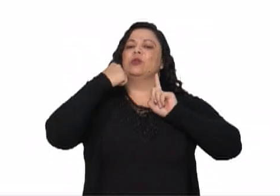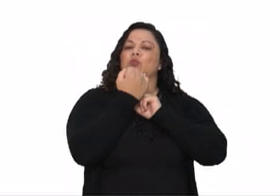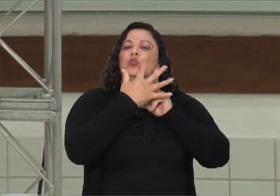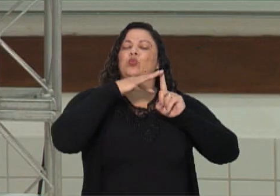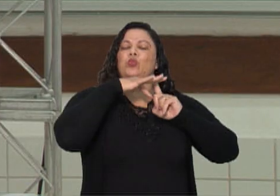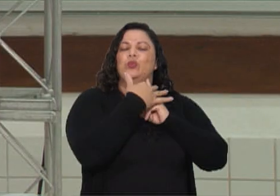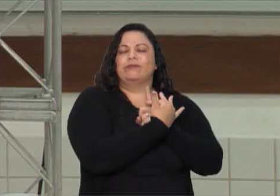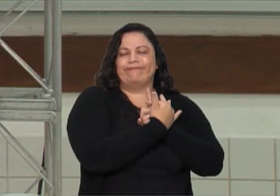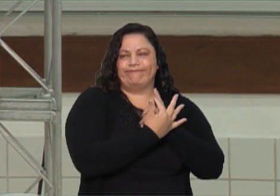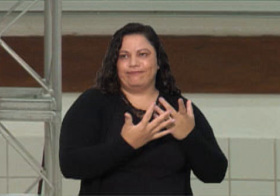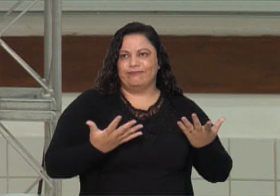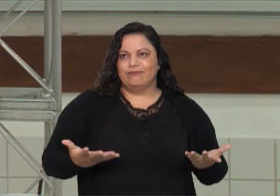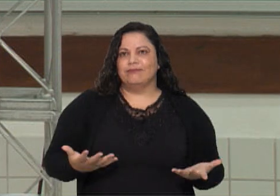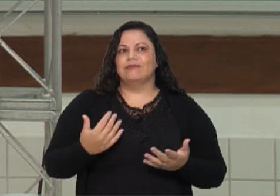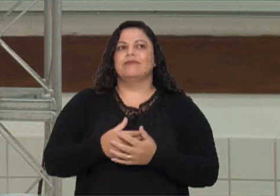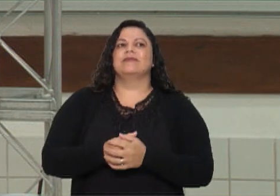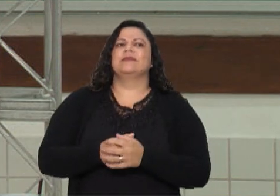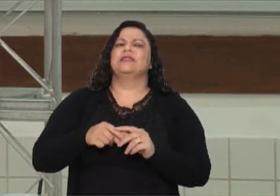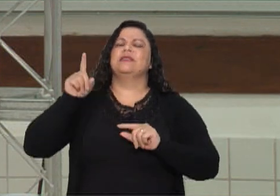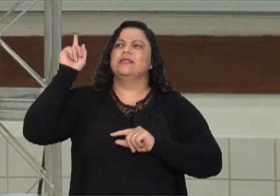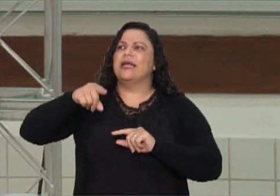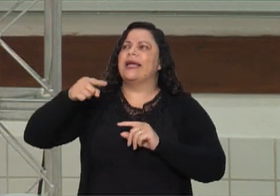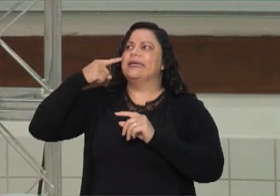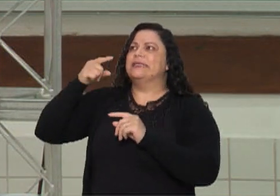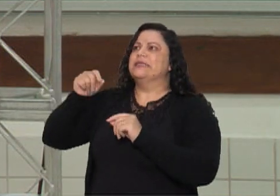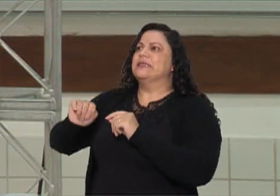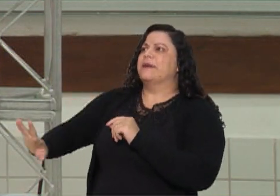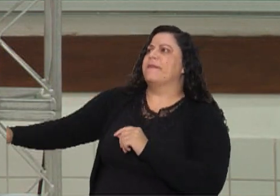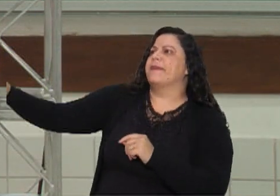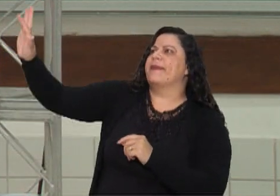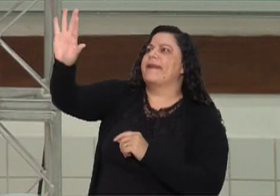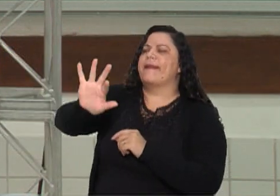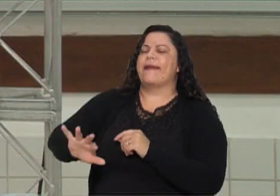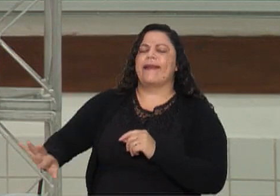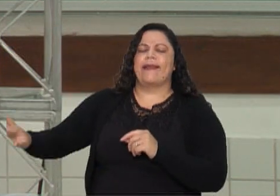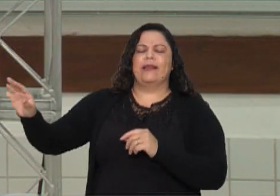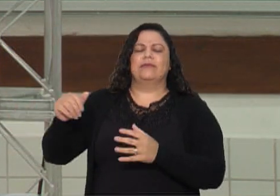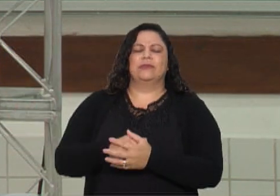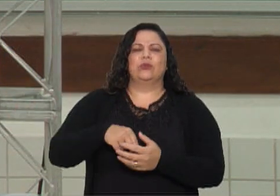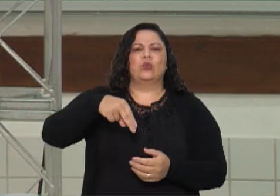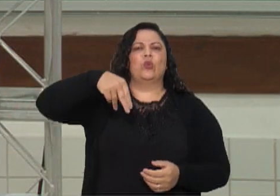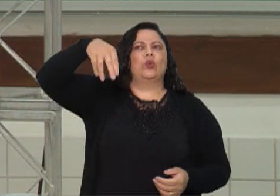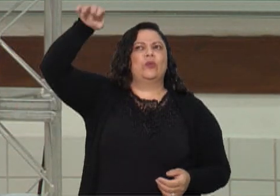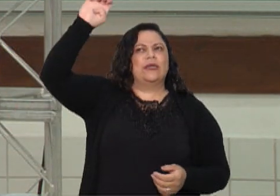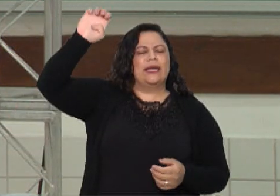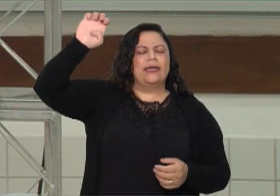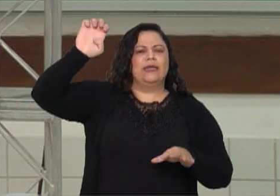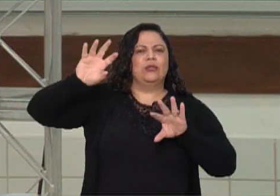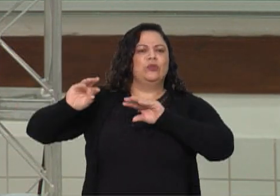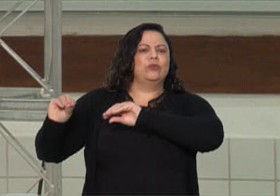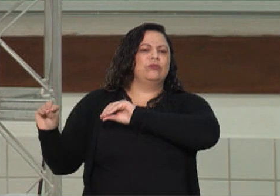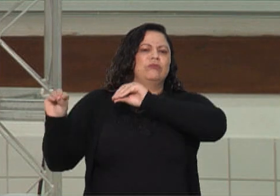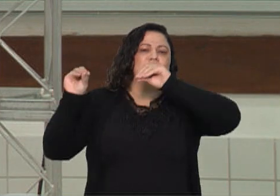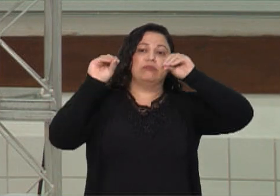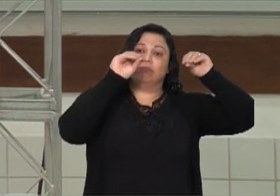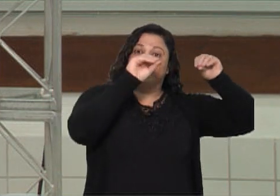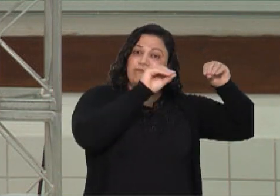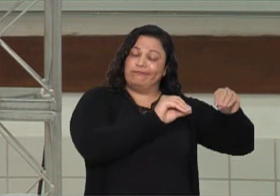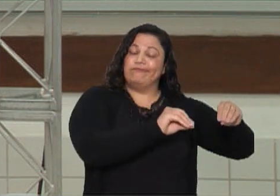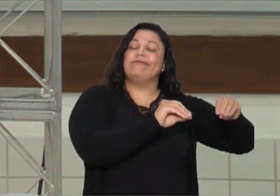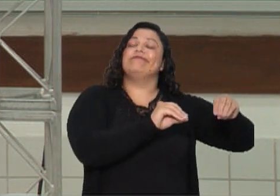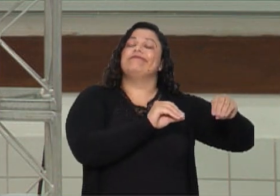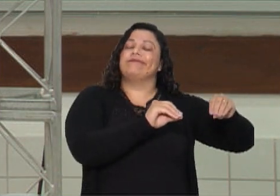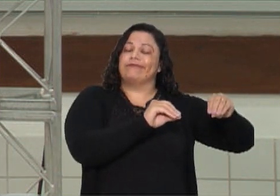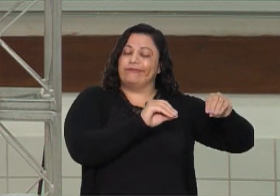Então, pessoal, essa obra é aquela que mostra, né, o nordestino saindo do seu local de